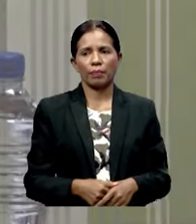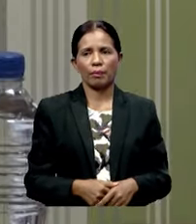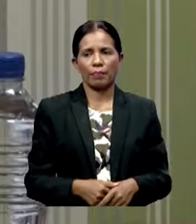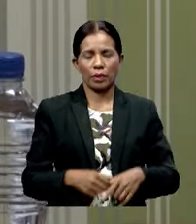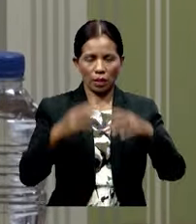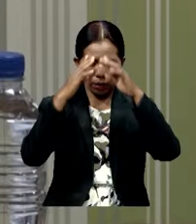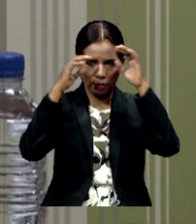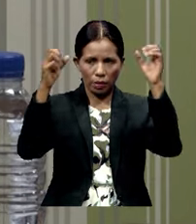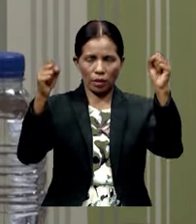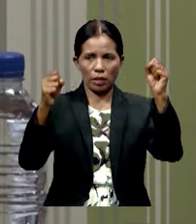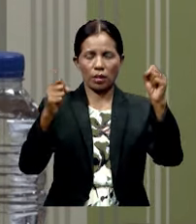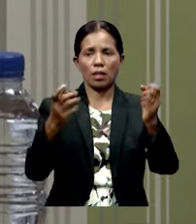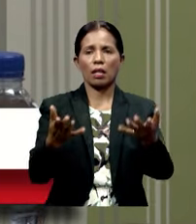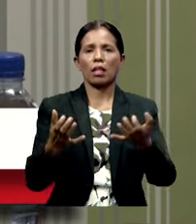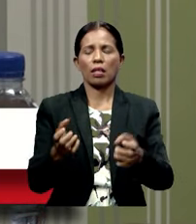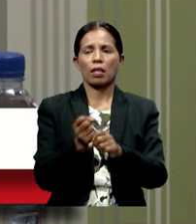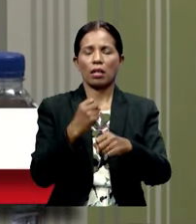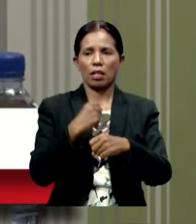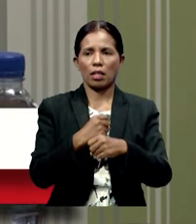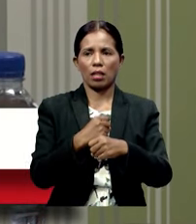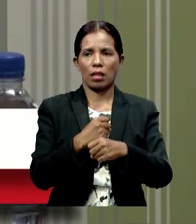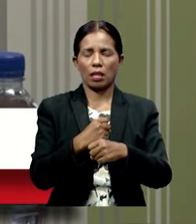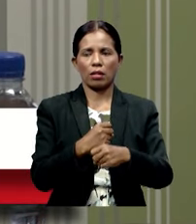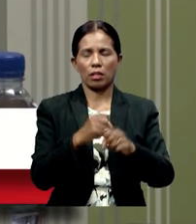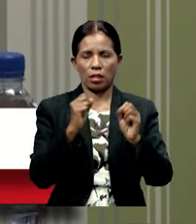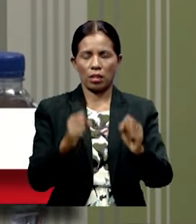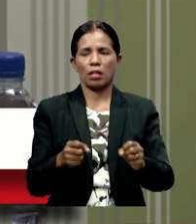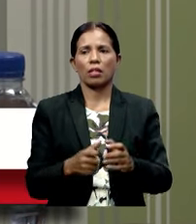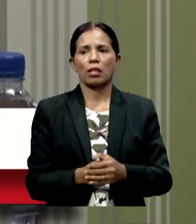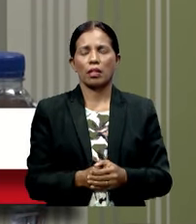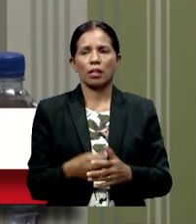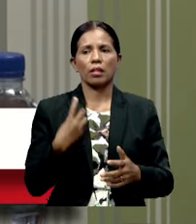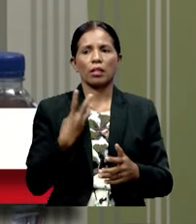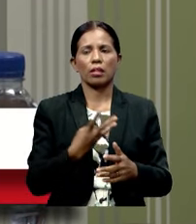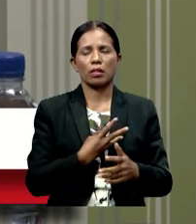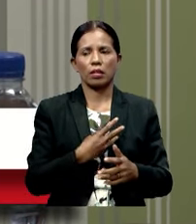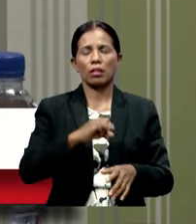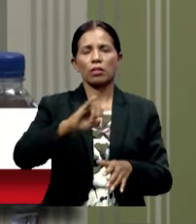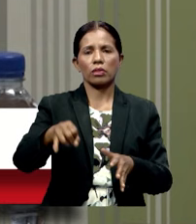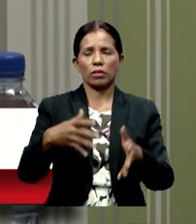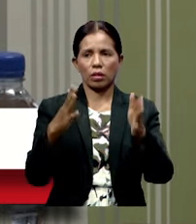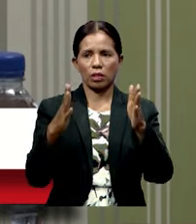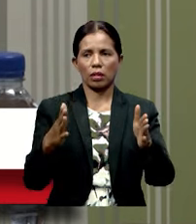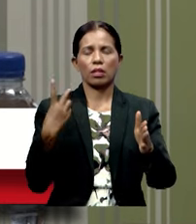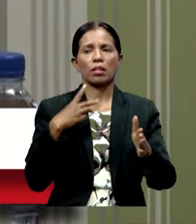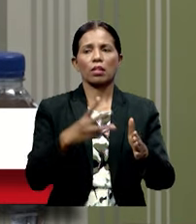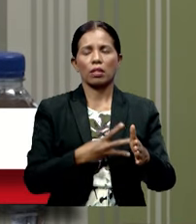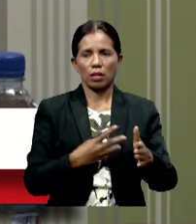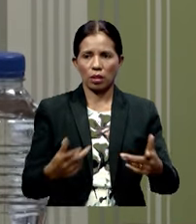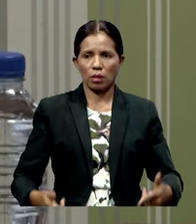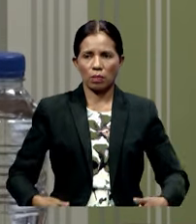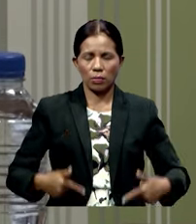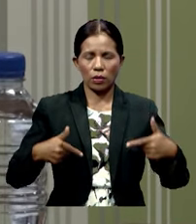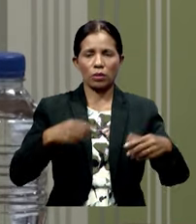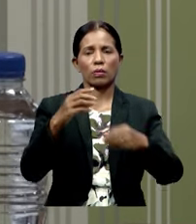presidente da República, Akarak Halo Teste, Teste, ba Iha Itania Moris Iha Era